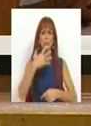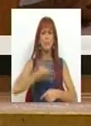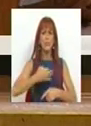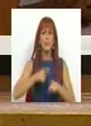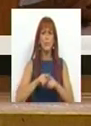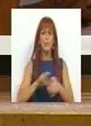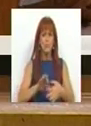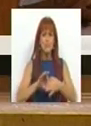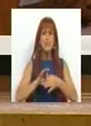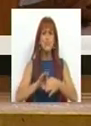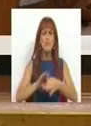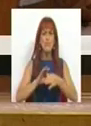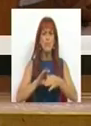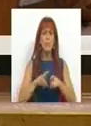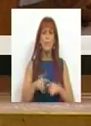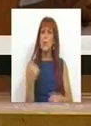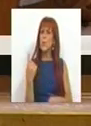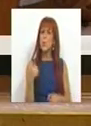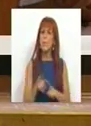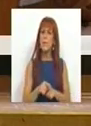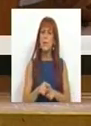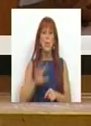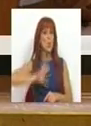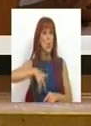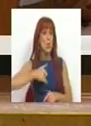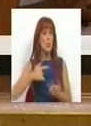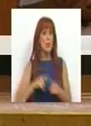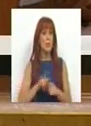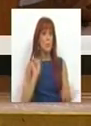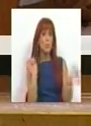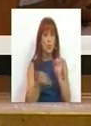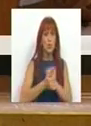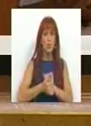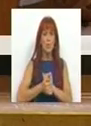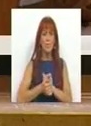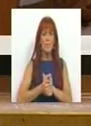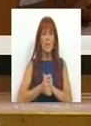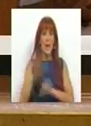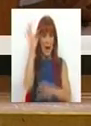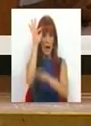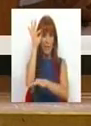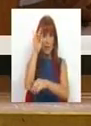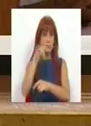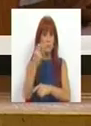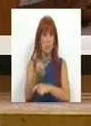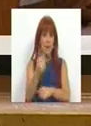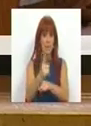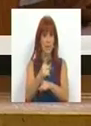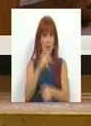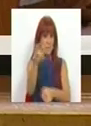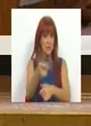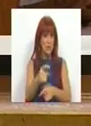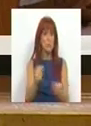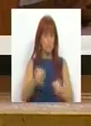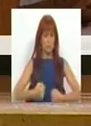integral e coeso. O mundo mudou e as freguesias